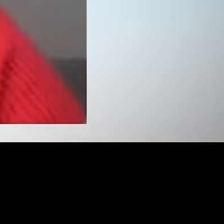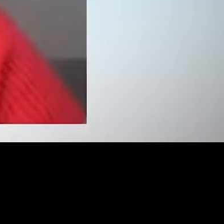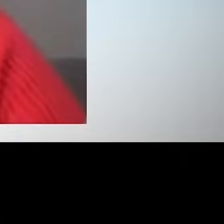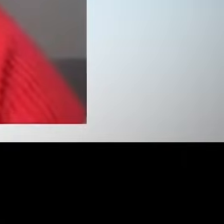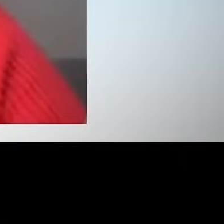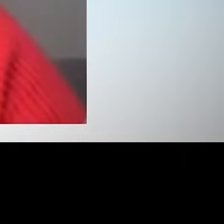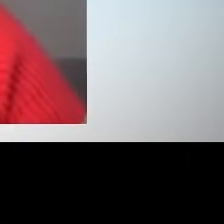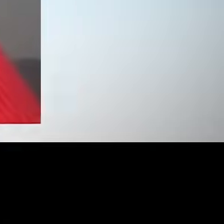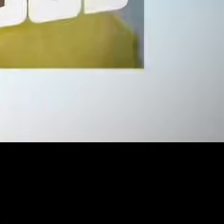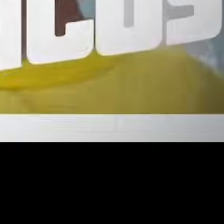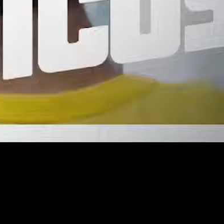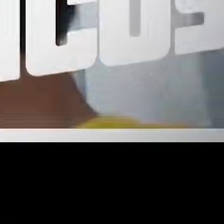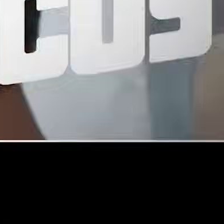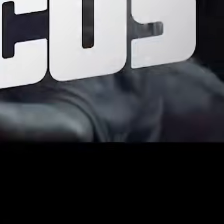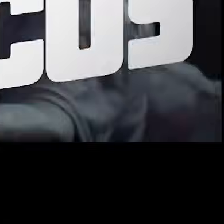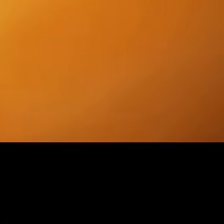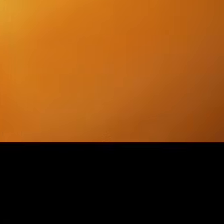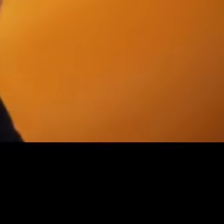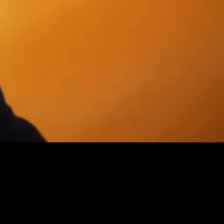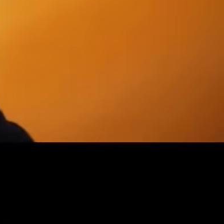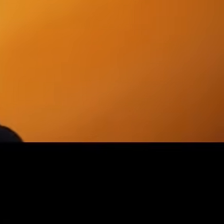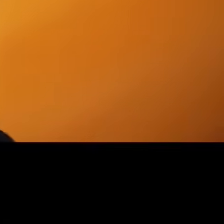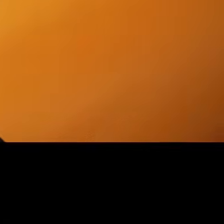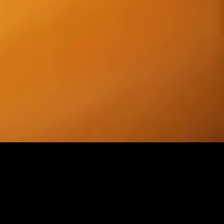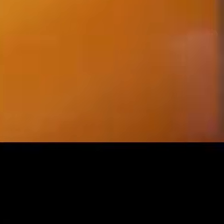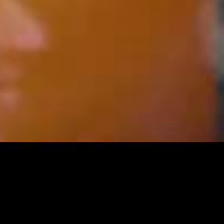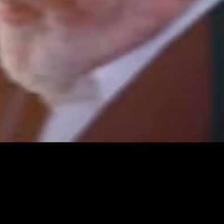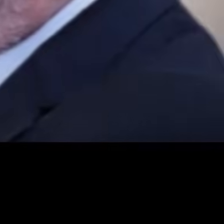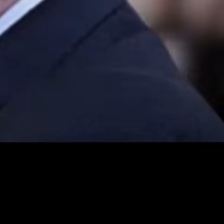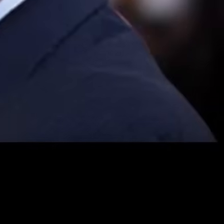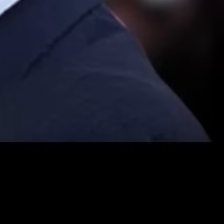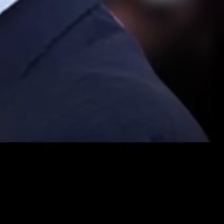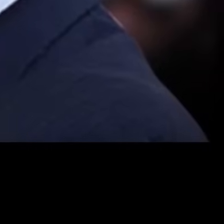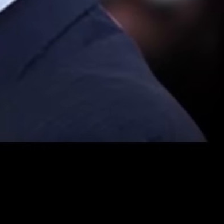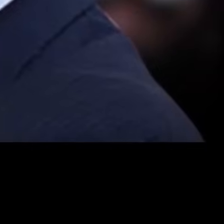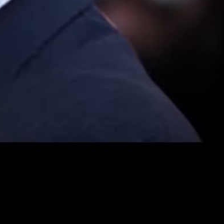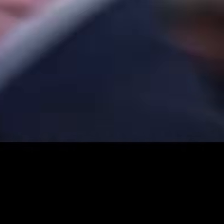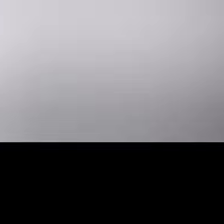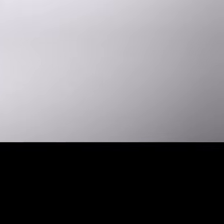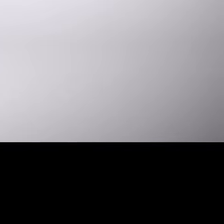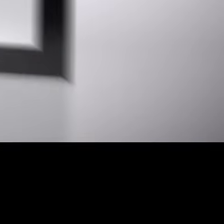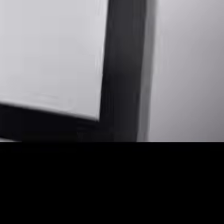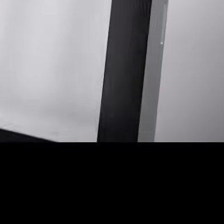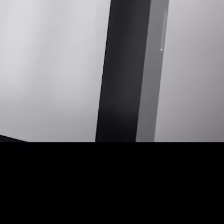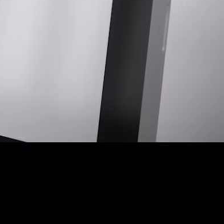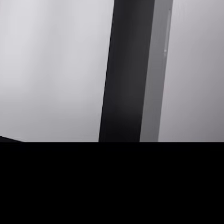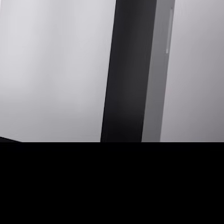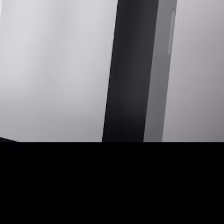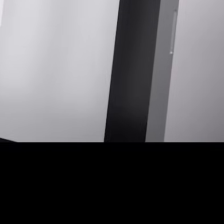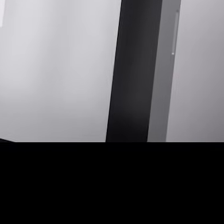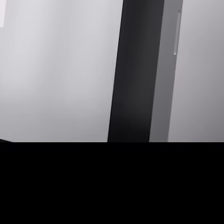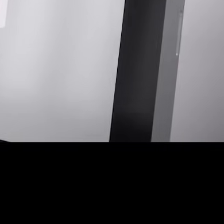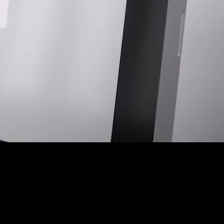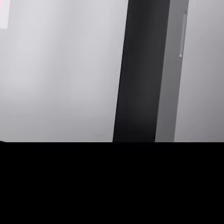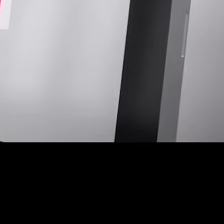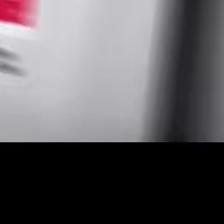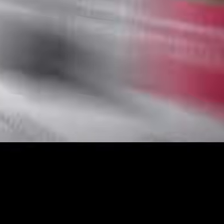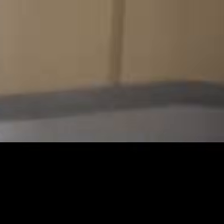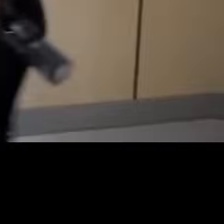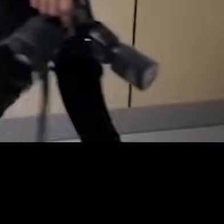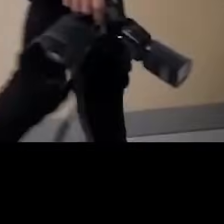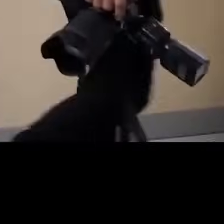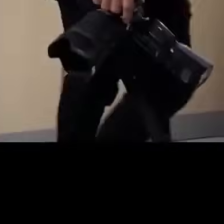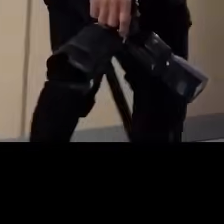gente, todo mundo merece investimento. Para quem já é da casa, siga em sintonia com a